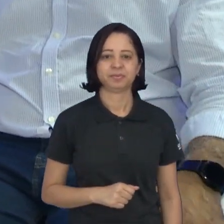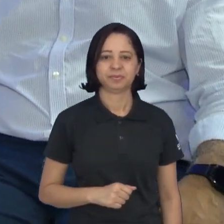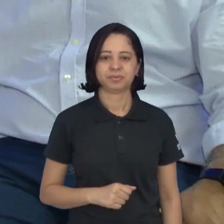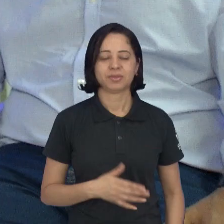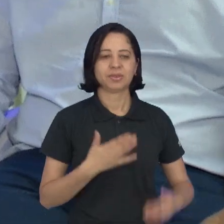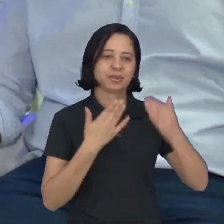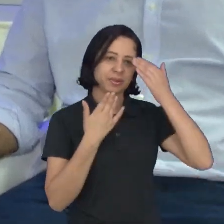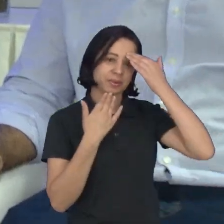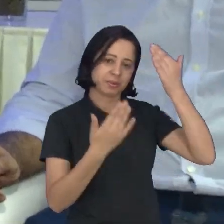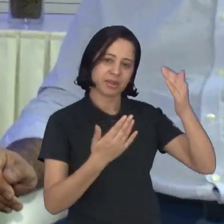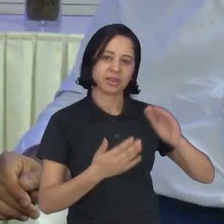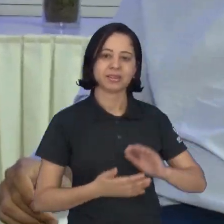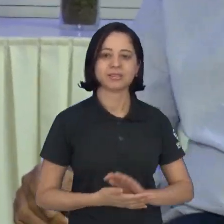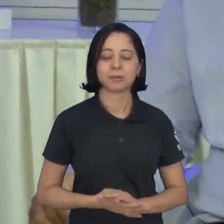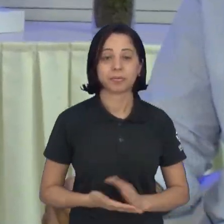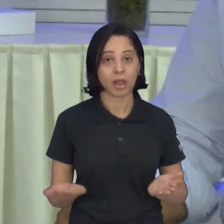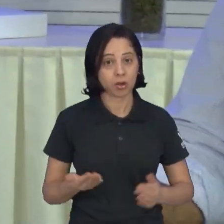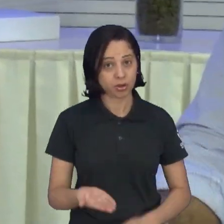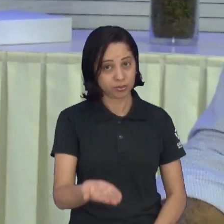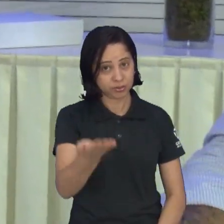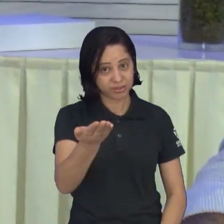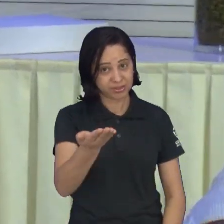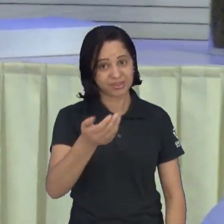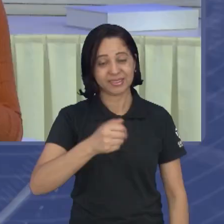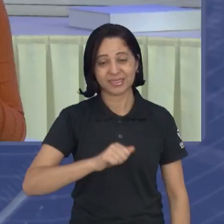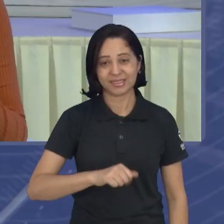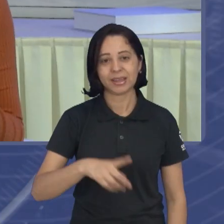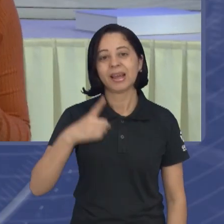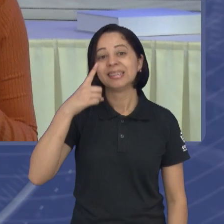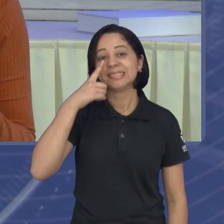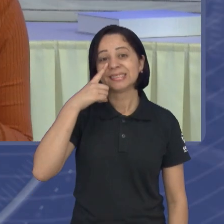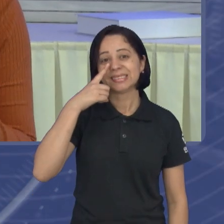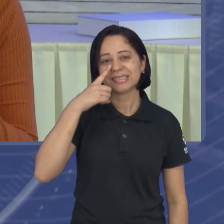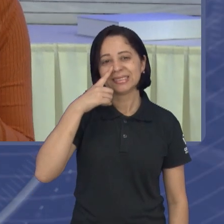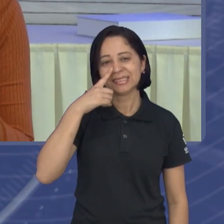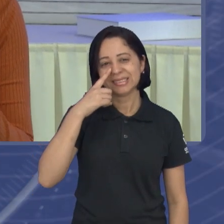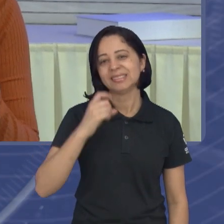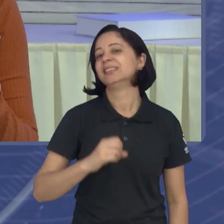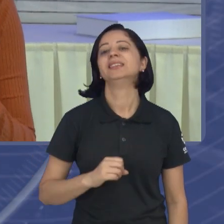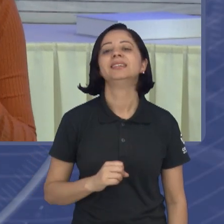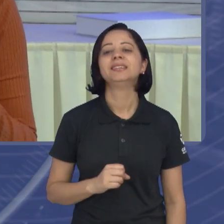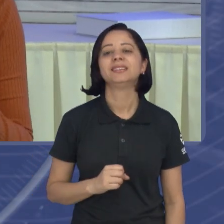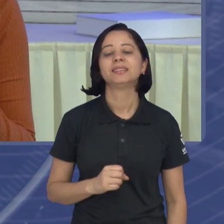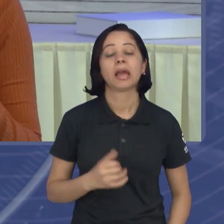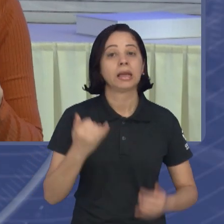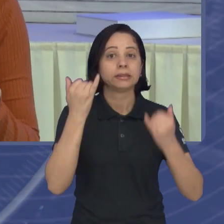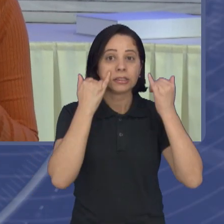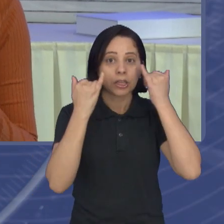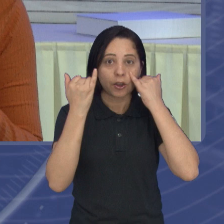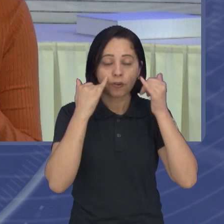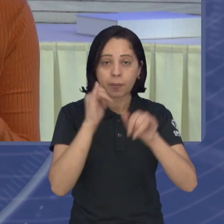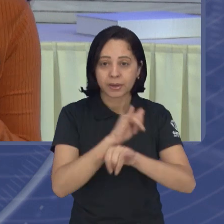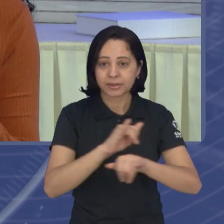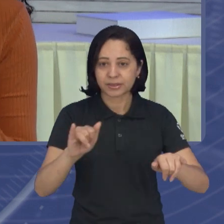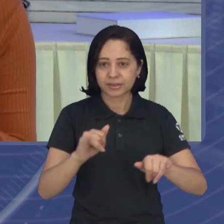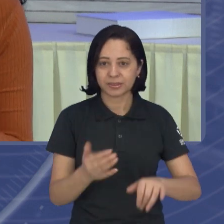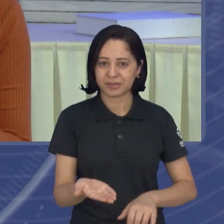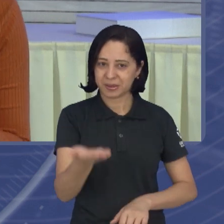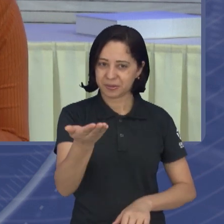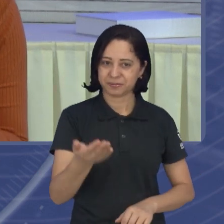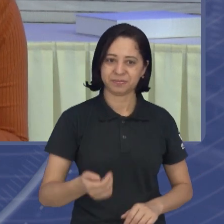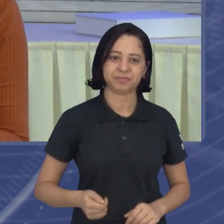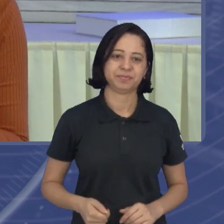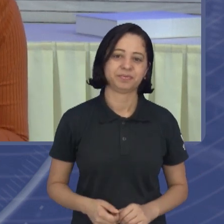muito obrigada. E agora a gente volta então para o estúdio. Dani, essas são as informações e a gente volta numa